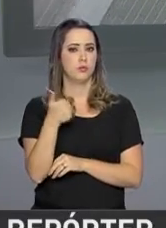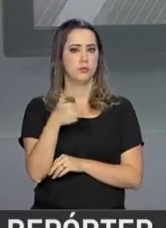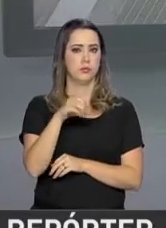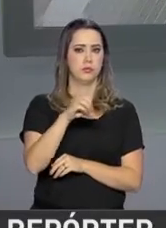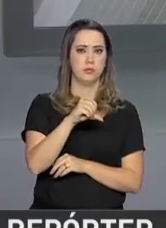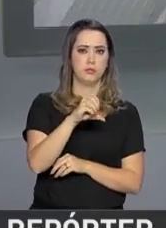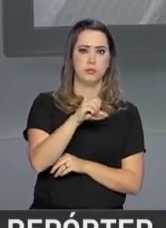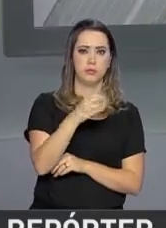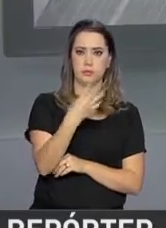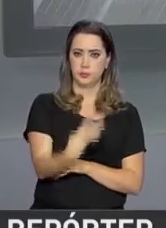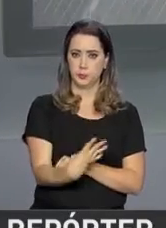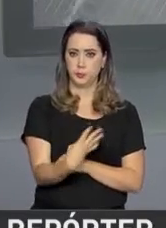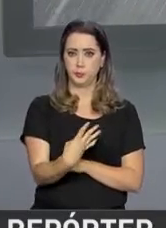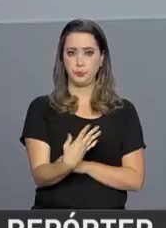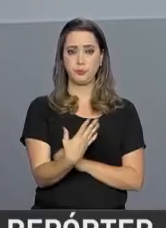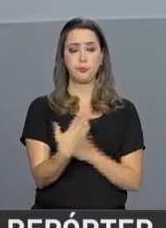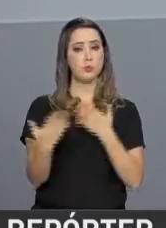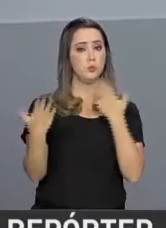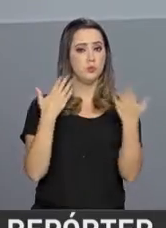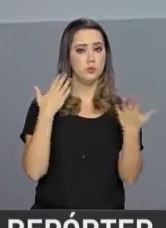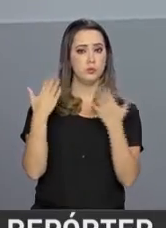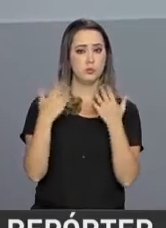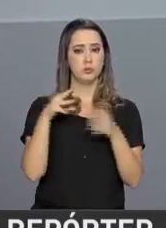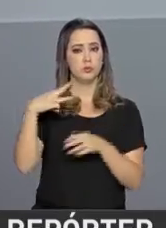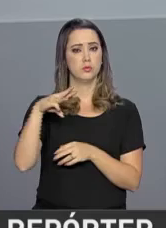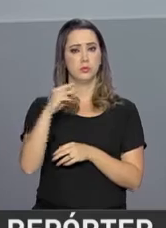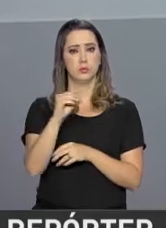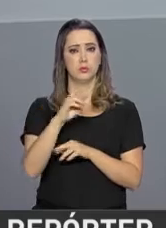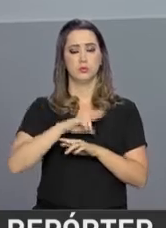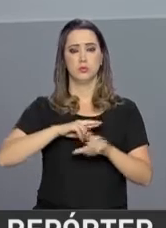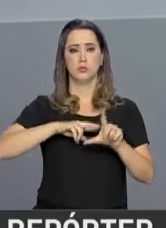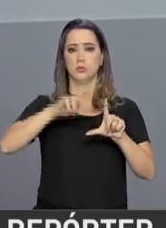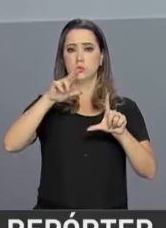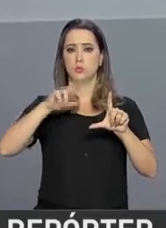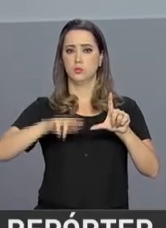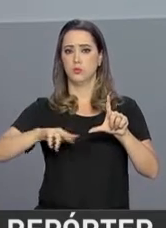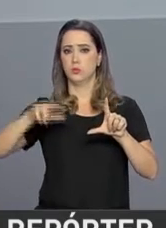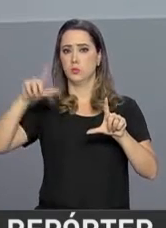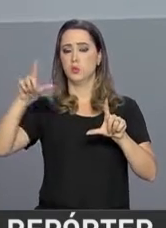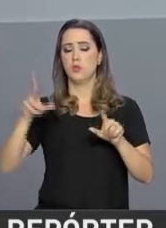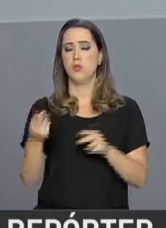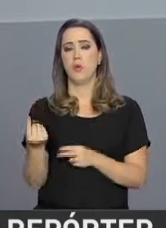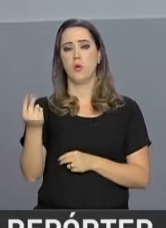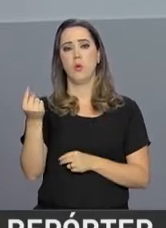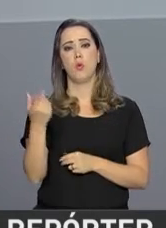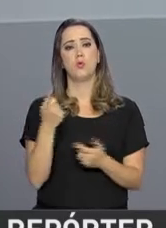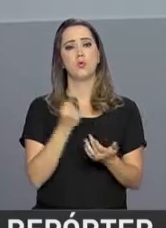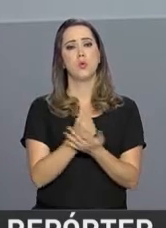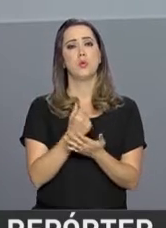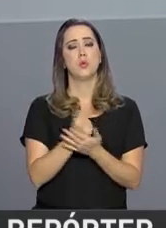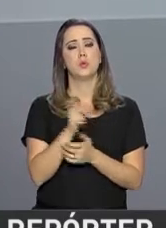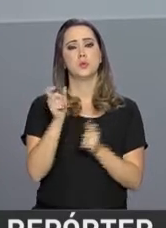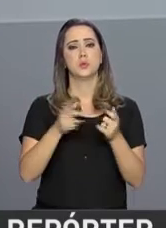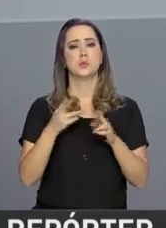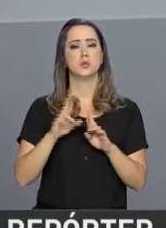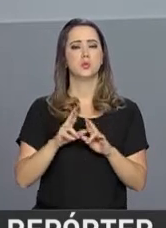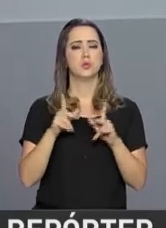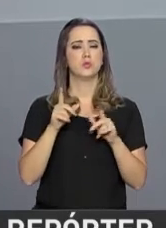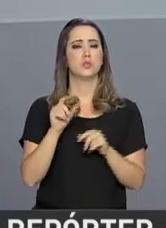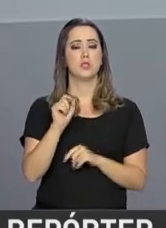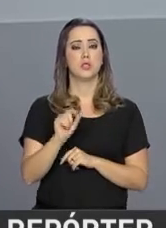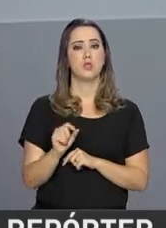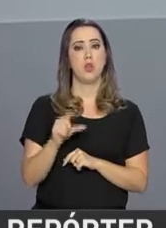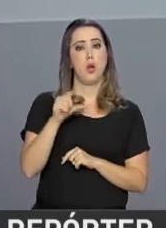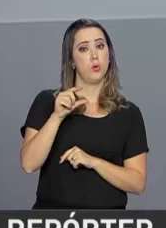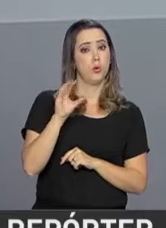1994 na comparação com março a variação de preços para o consumidor em abril teve pequena alta de